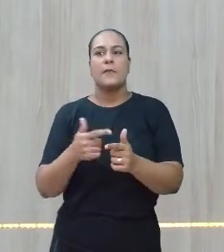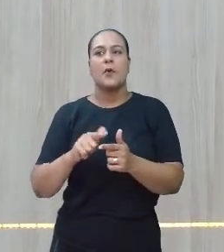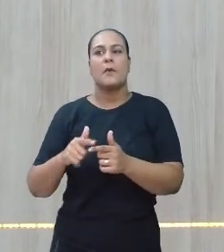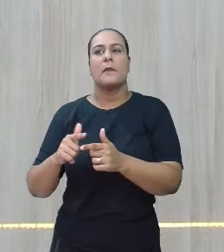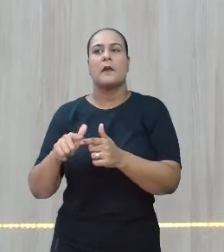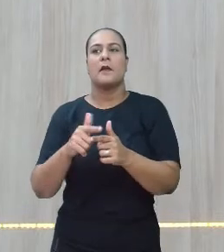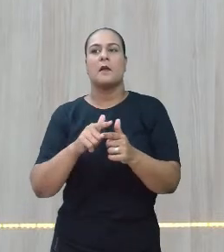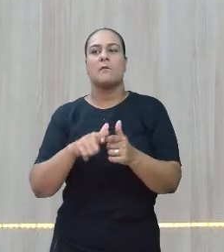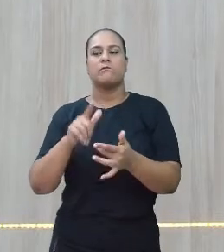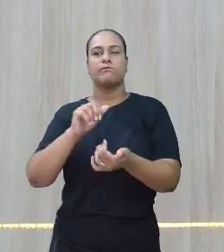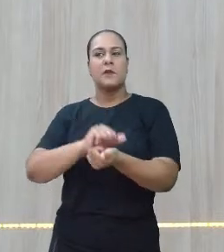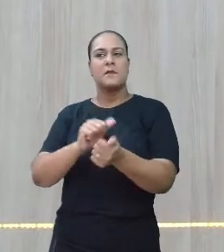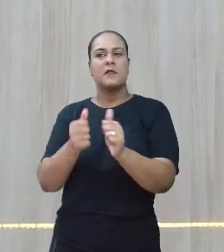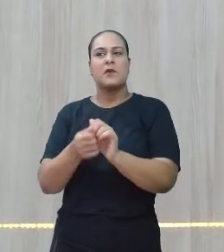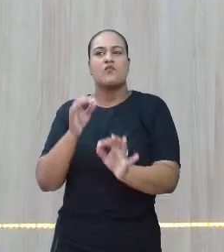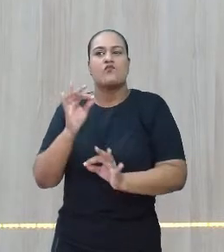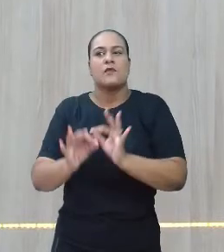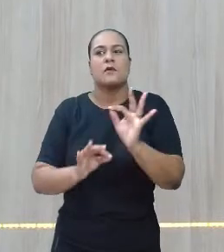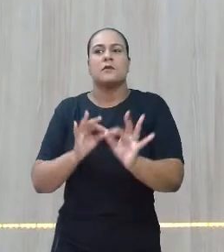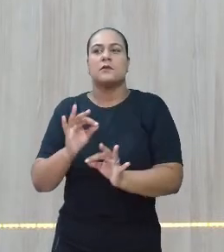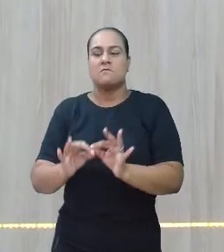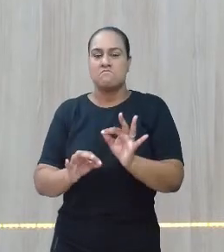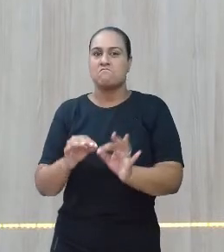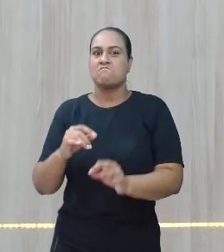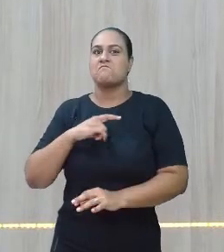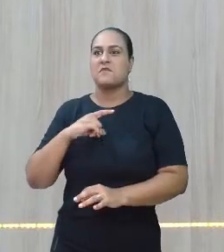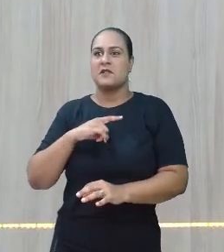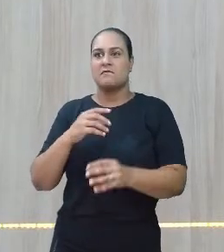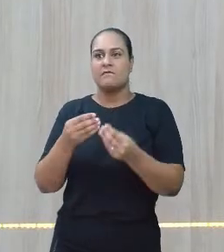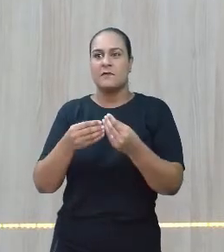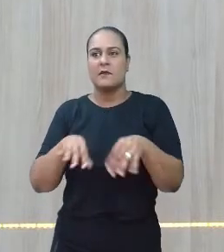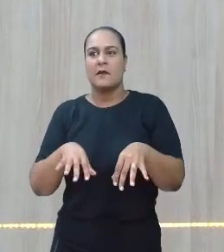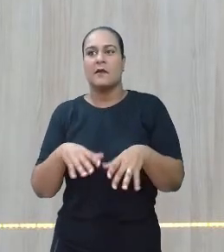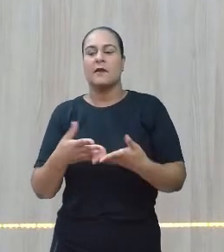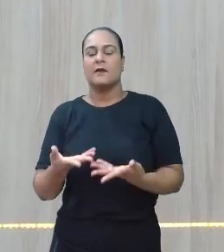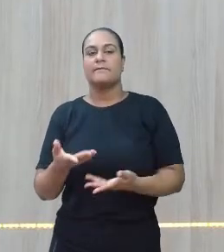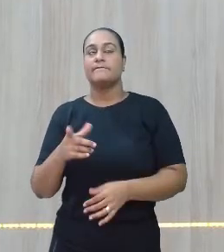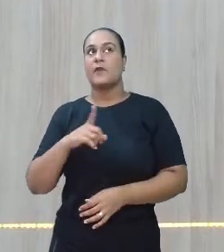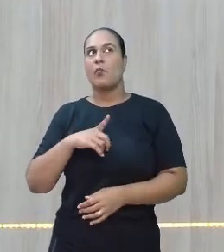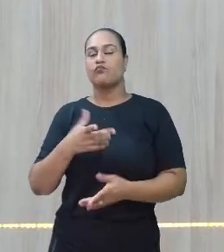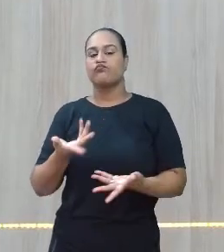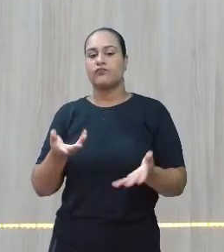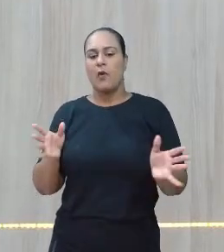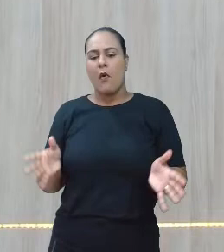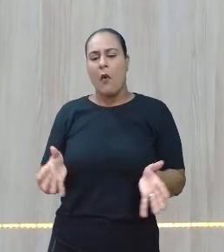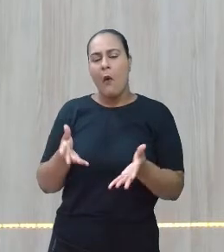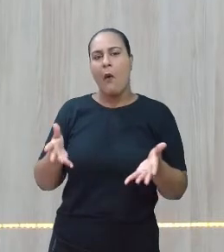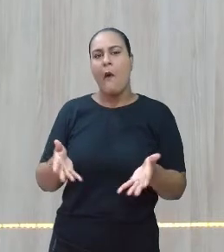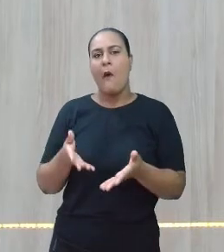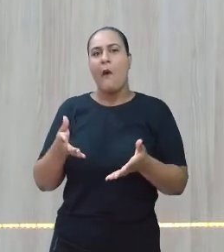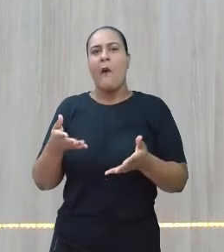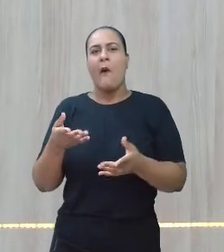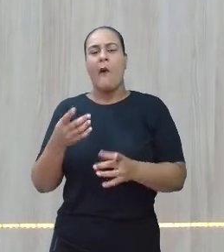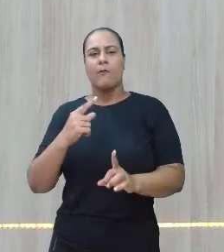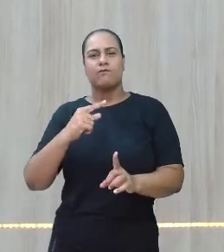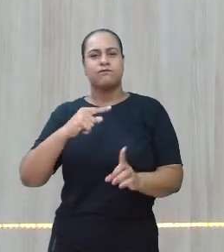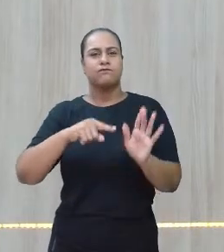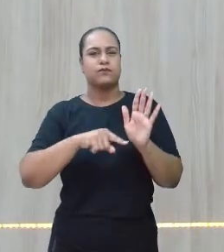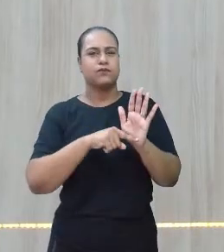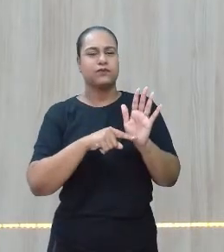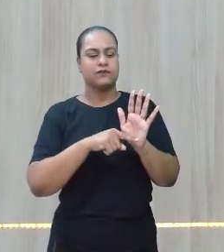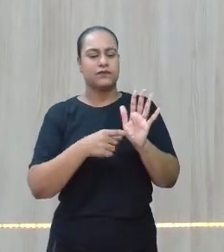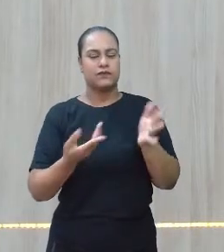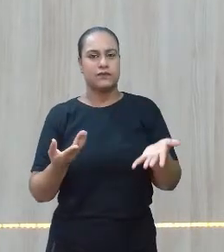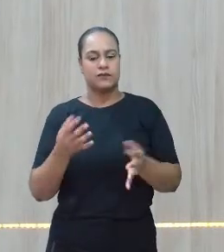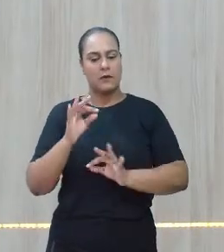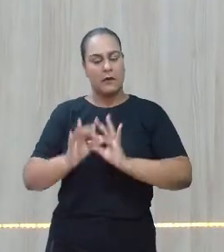esse aqui, a atrofia e a distrofia, são estímulos, né, negativos que chegam até essas células e aí